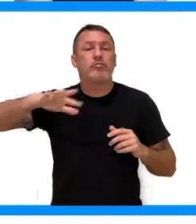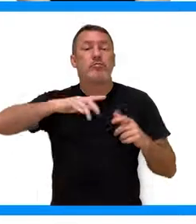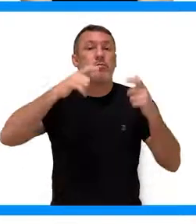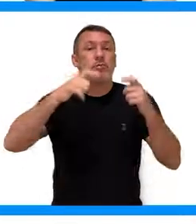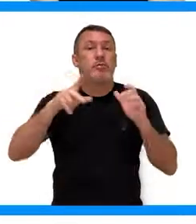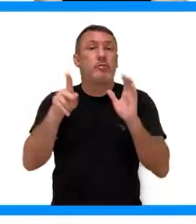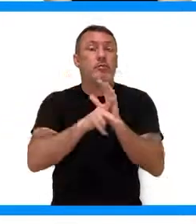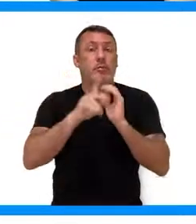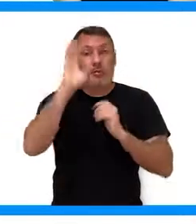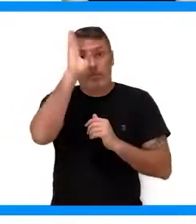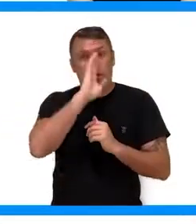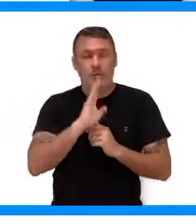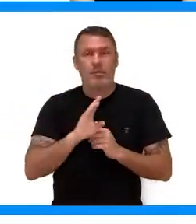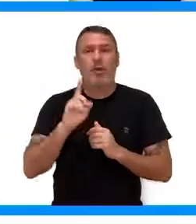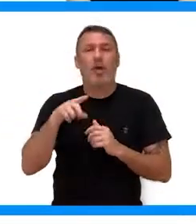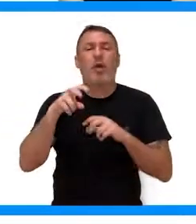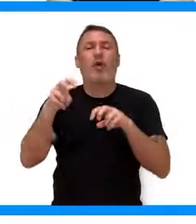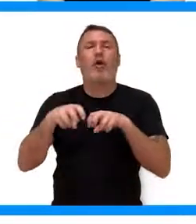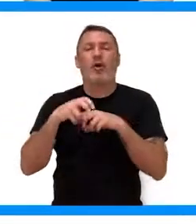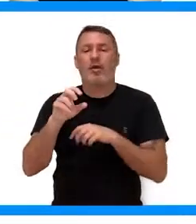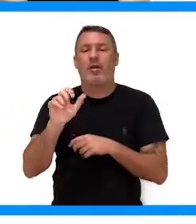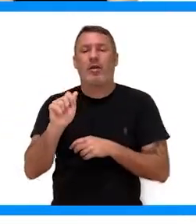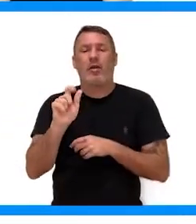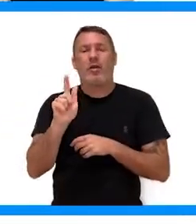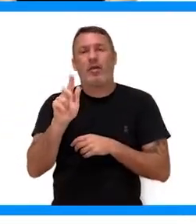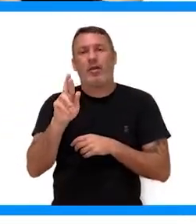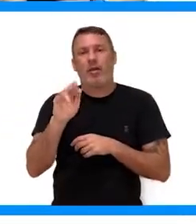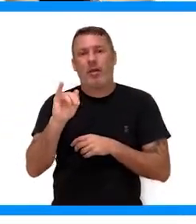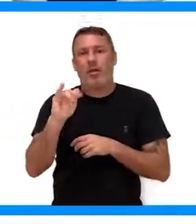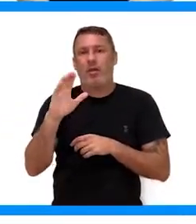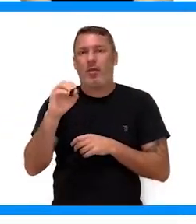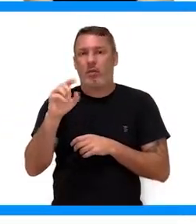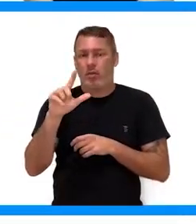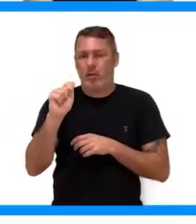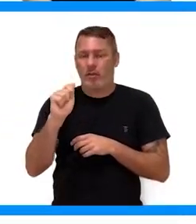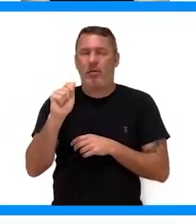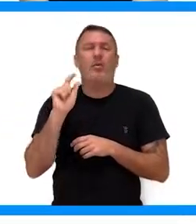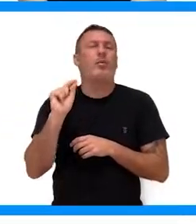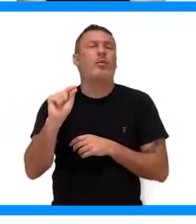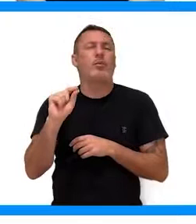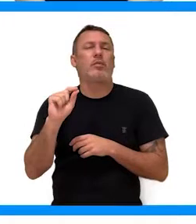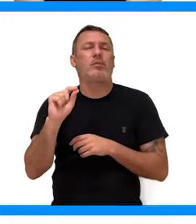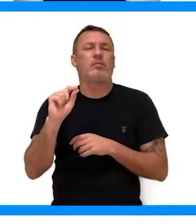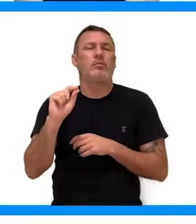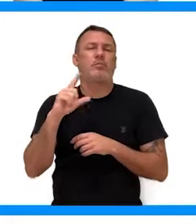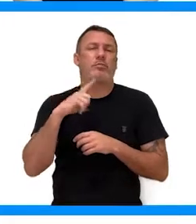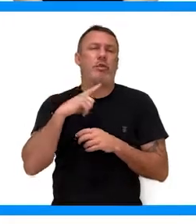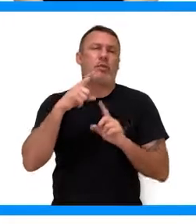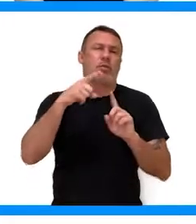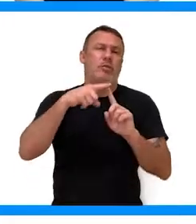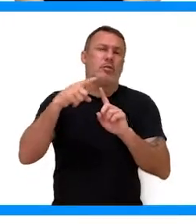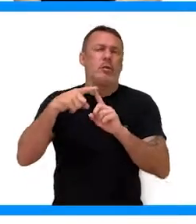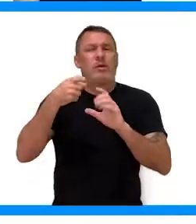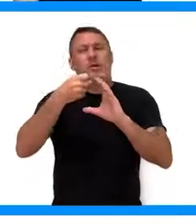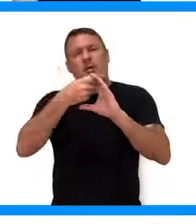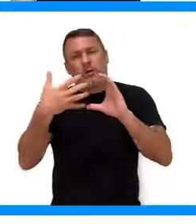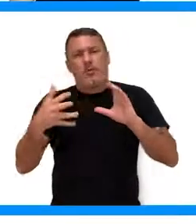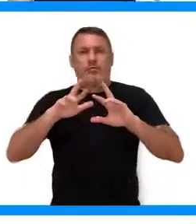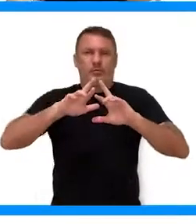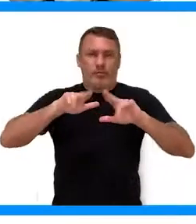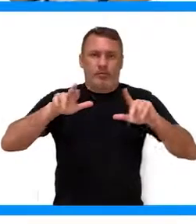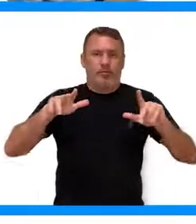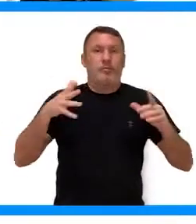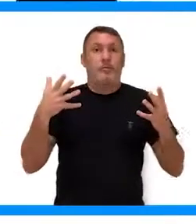cenário agrícola brasileiro, a agricultura brasileira e as suas principais características. Nós